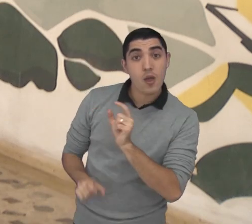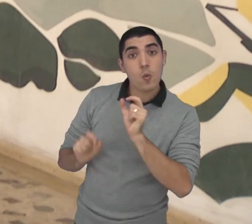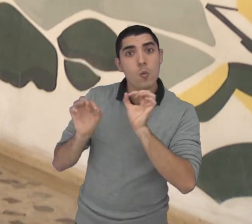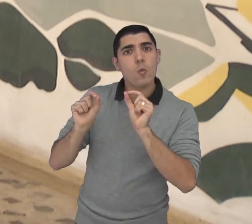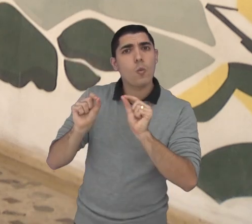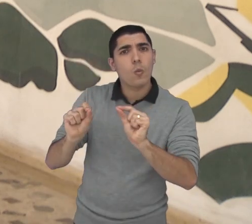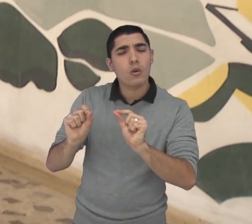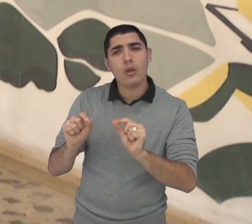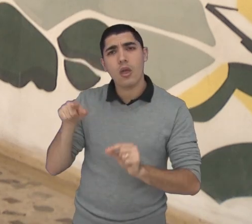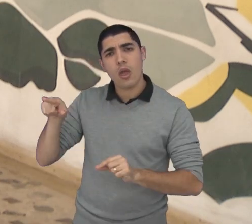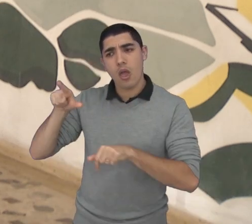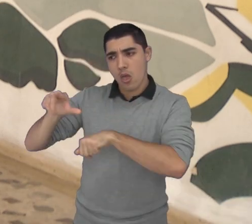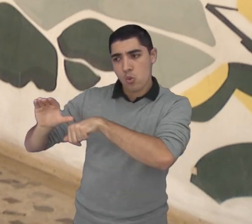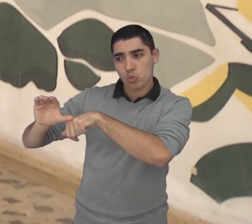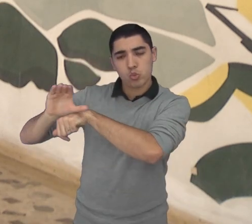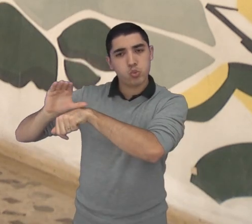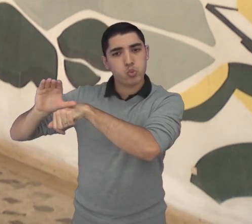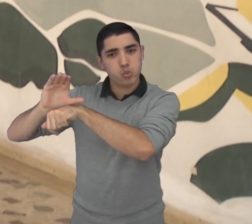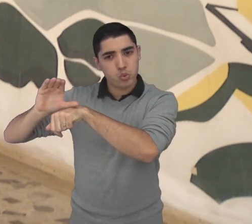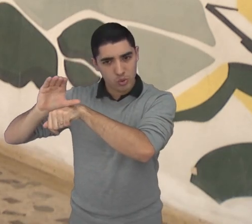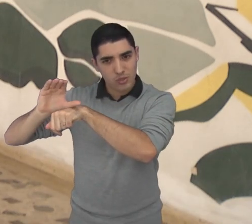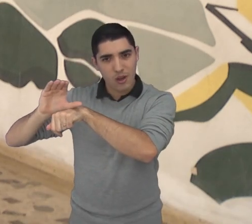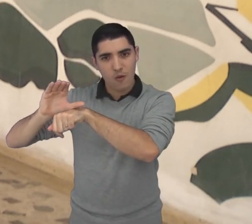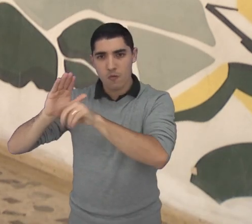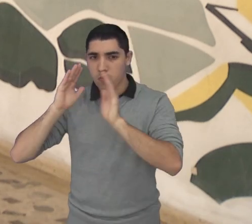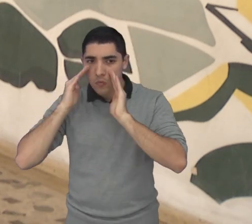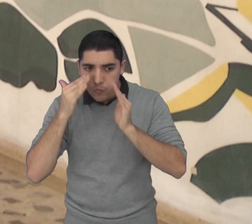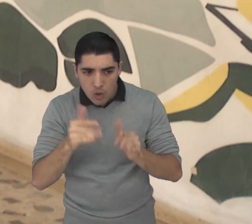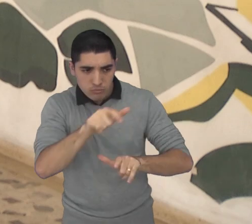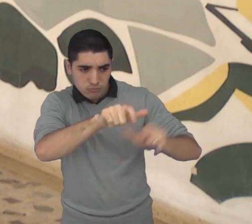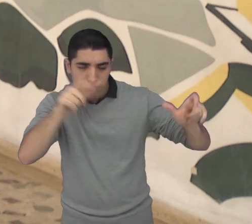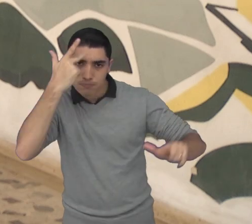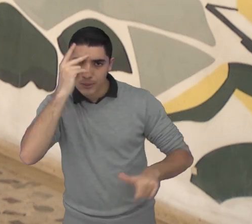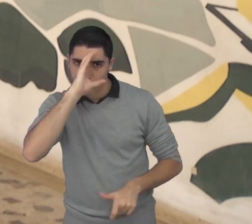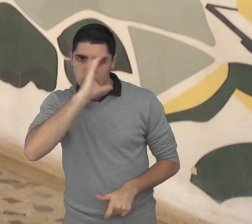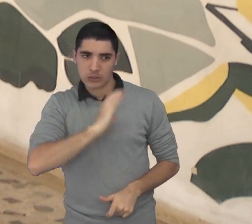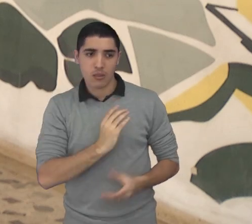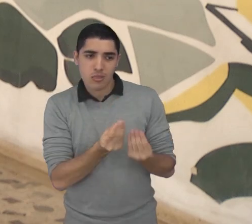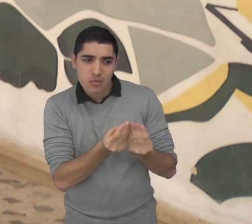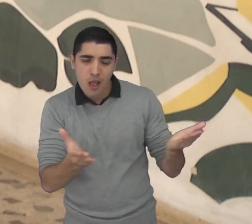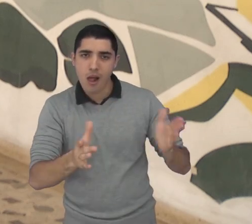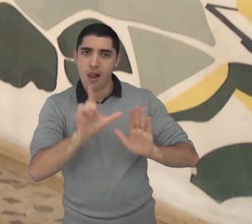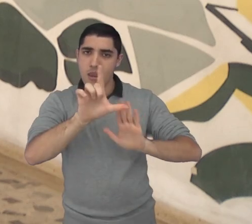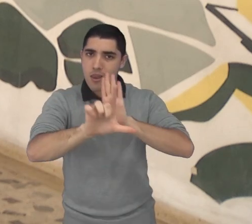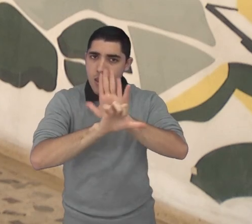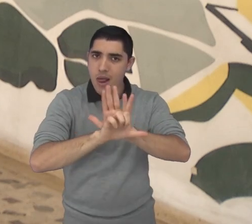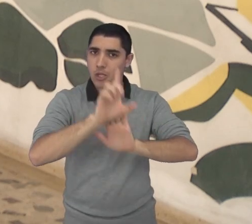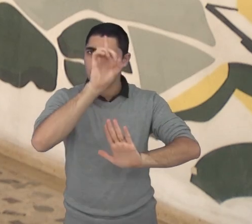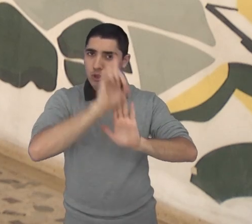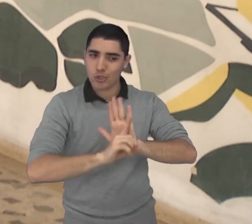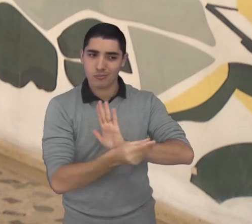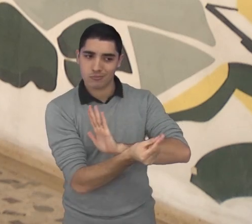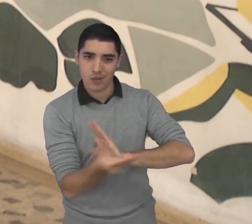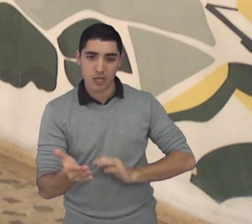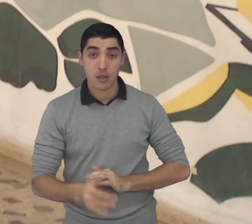1988. Essa é considerada uma Constituição cidadã por conta da ampla garantia de direitos. Mas o que